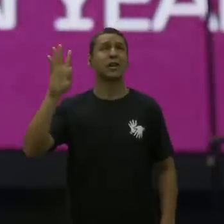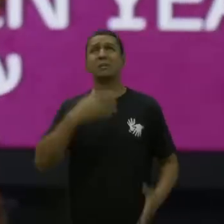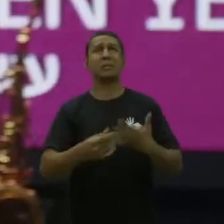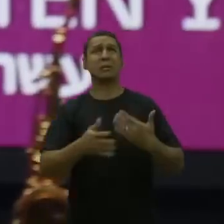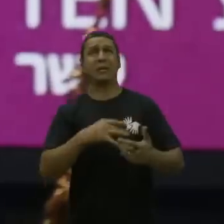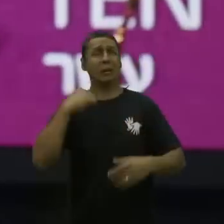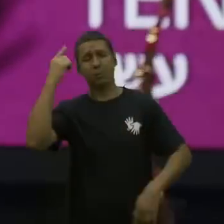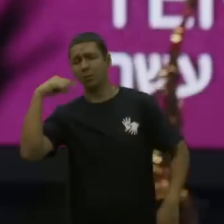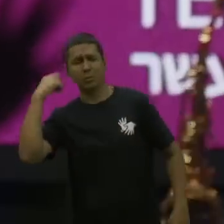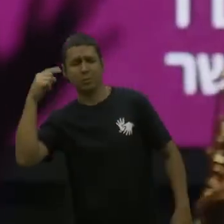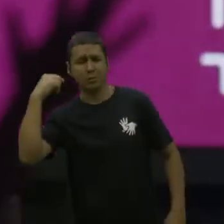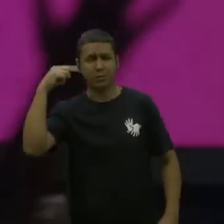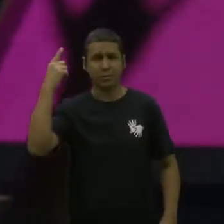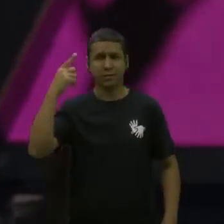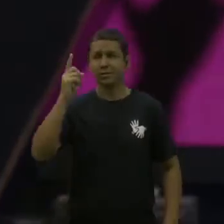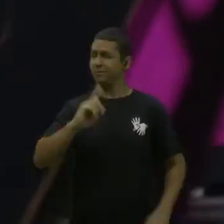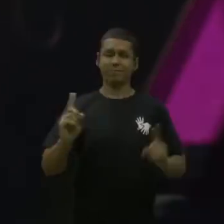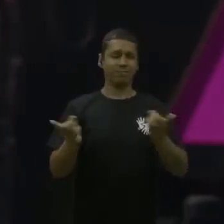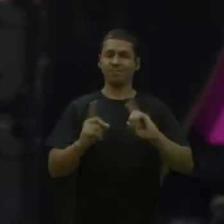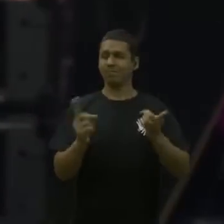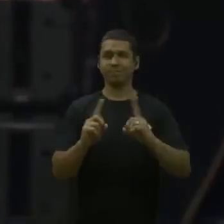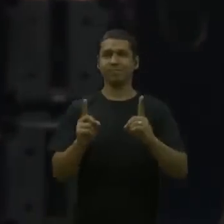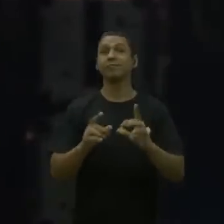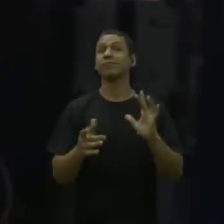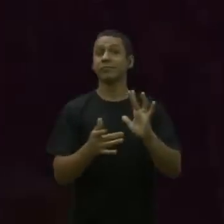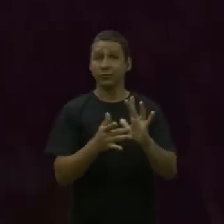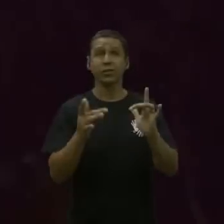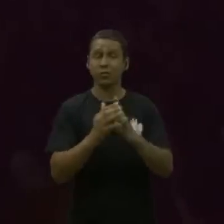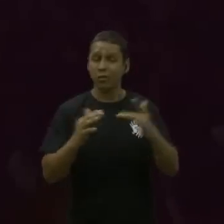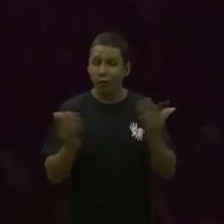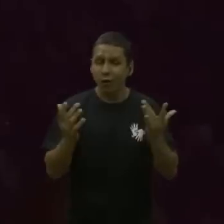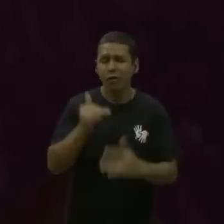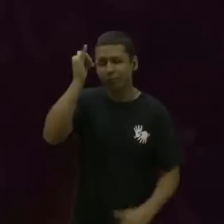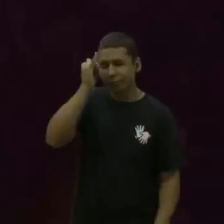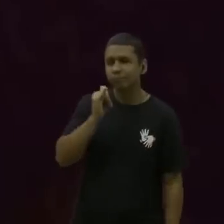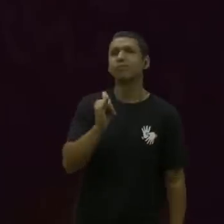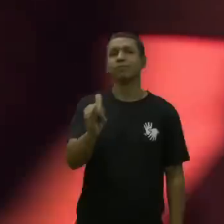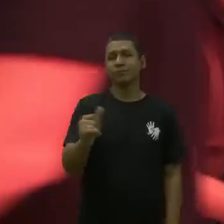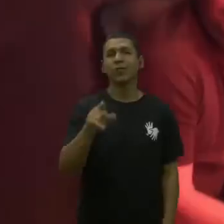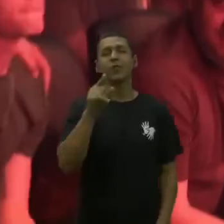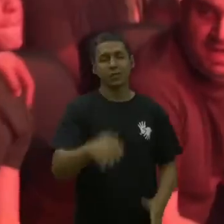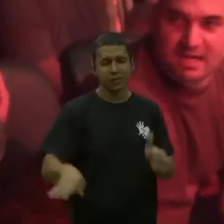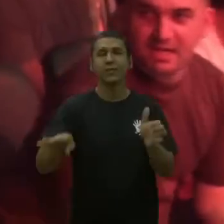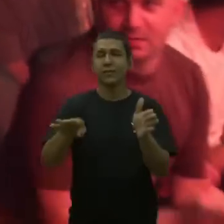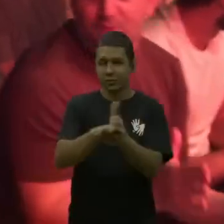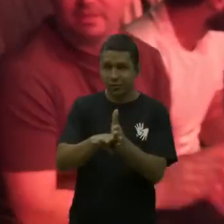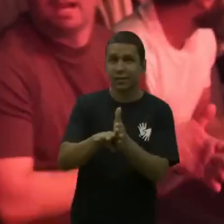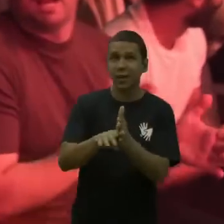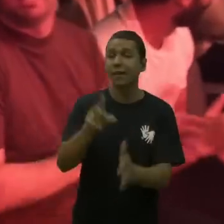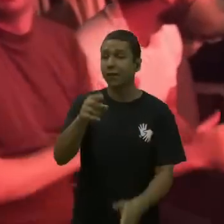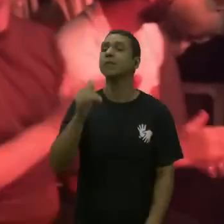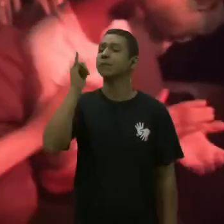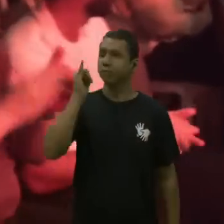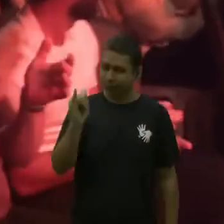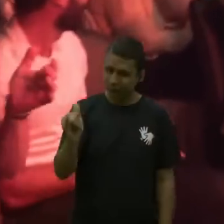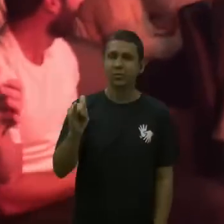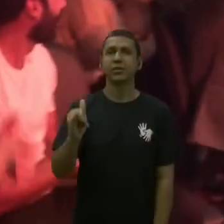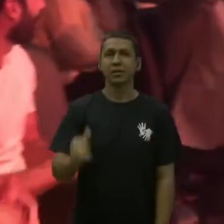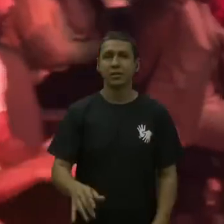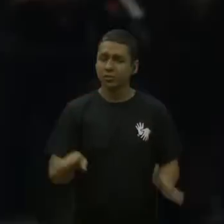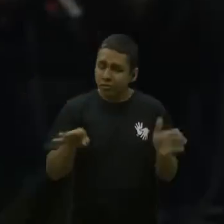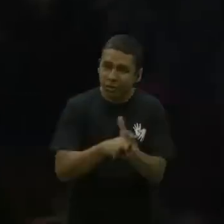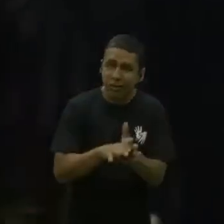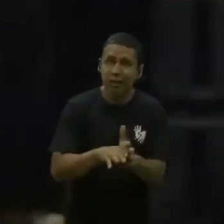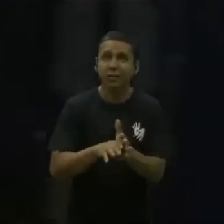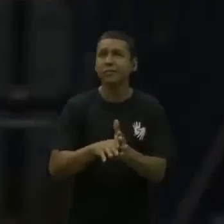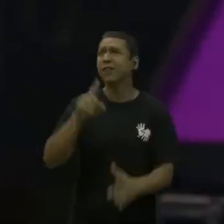Não é maluquice da tua cabeça não. Jesus hoje está te dizendo: você vai chegar. Você vai chegar.